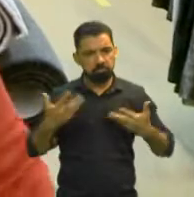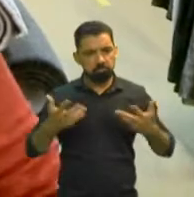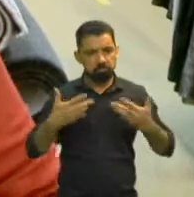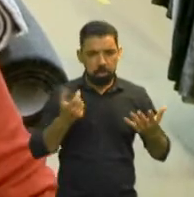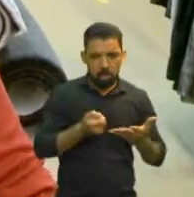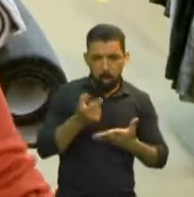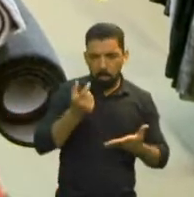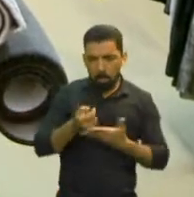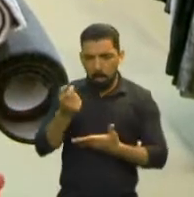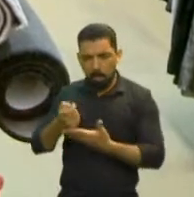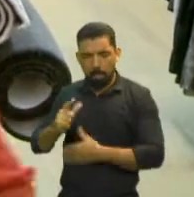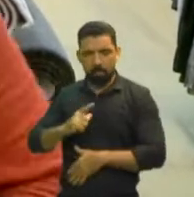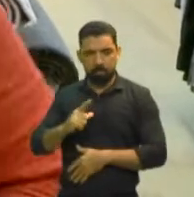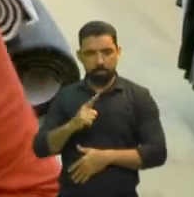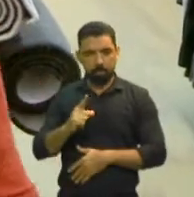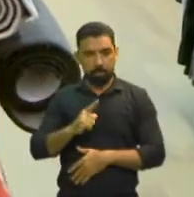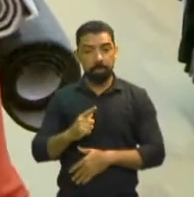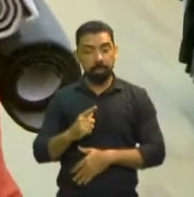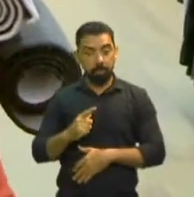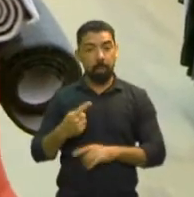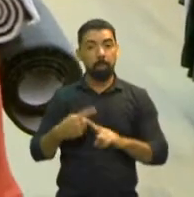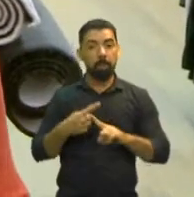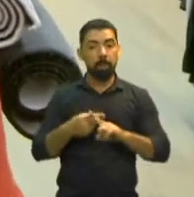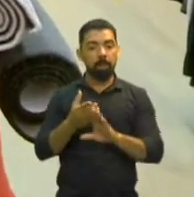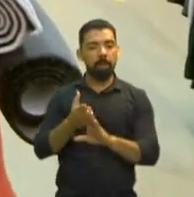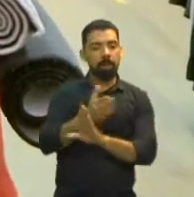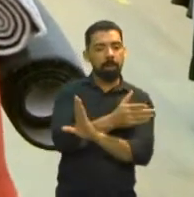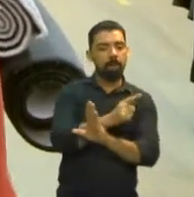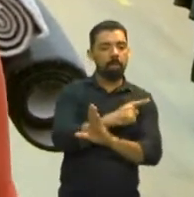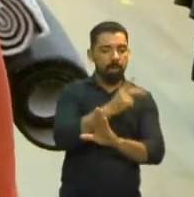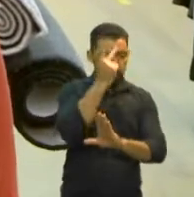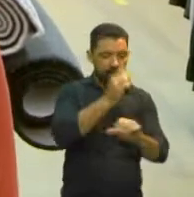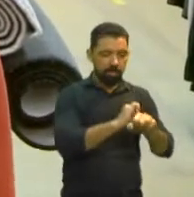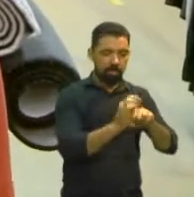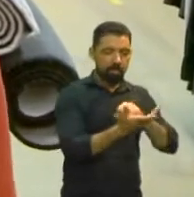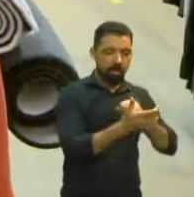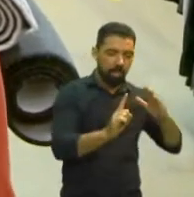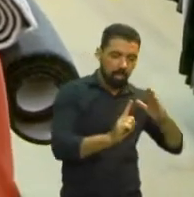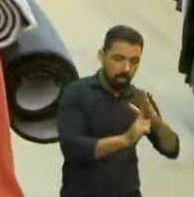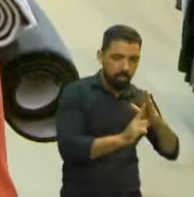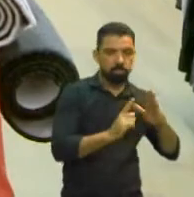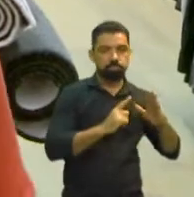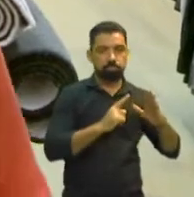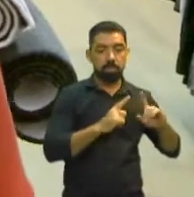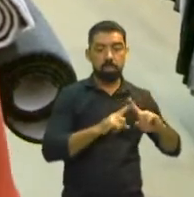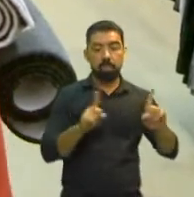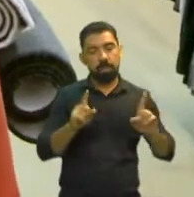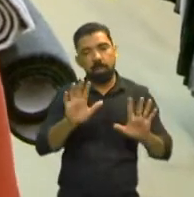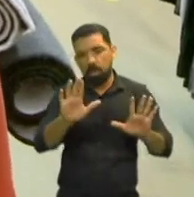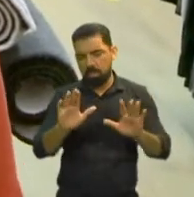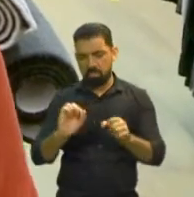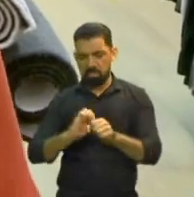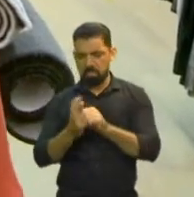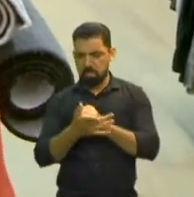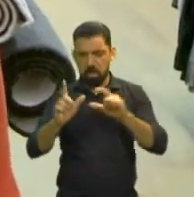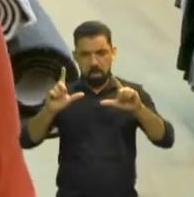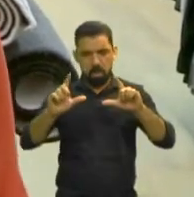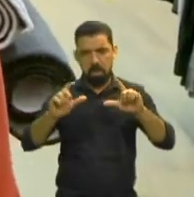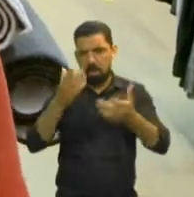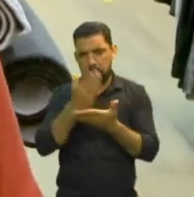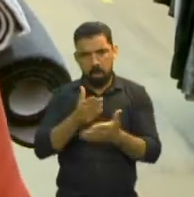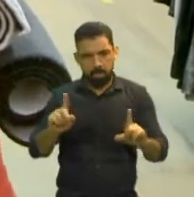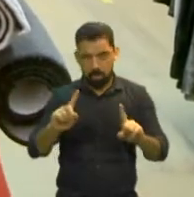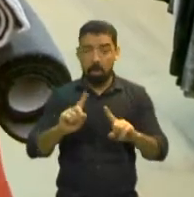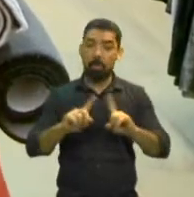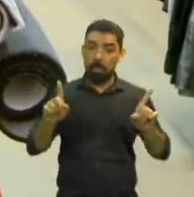empolgado depois desse período de distanciamento. Claro que ainda estamos vivendo uma pandemia, mas o público, ele